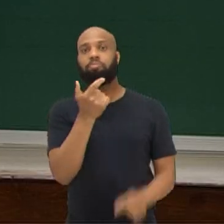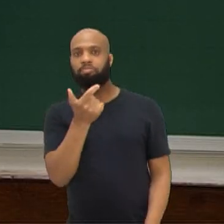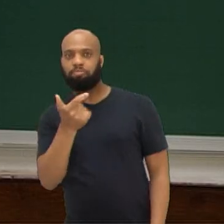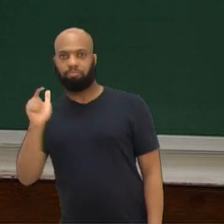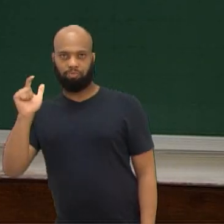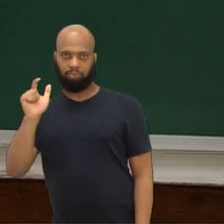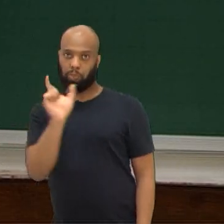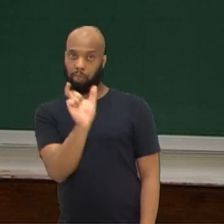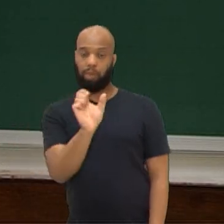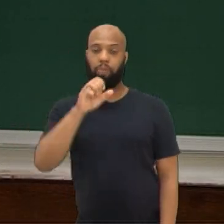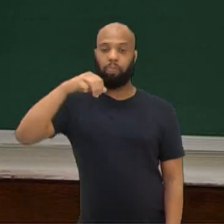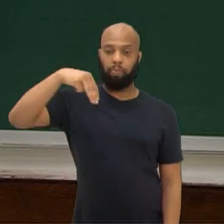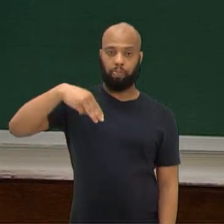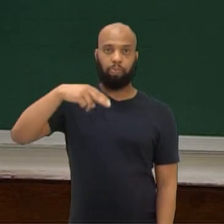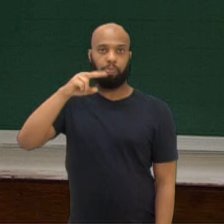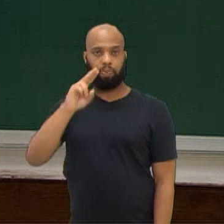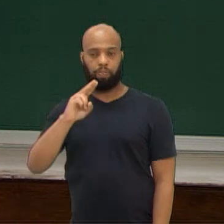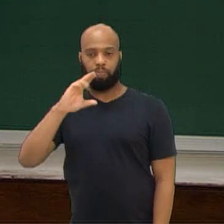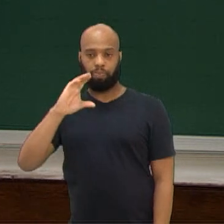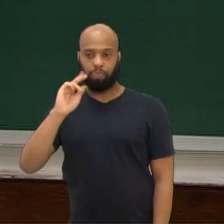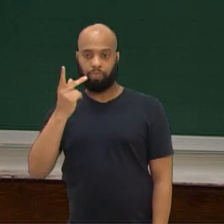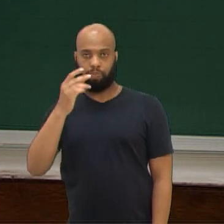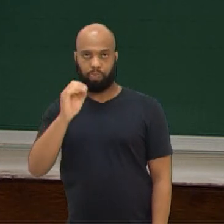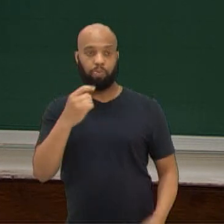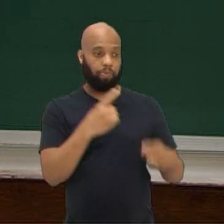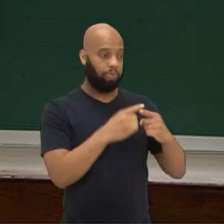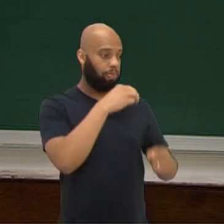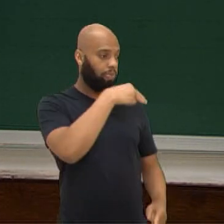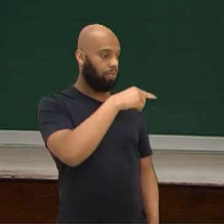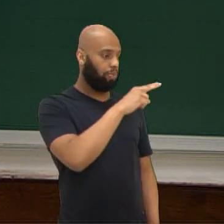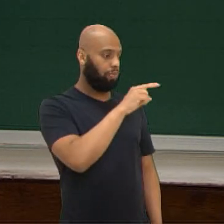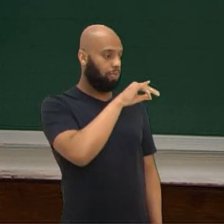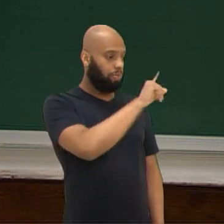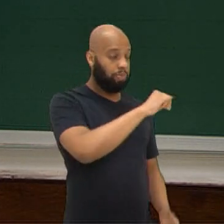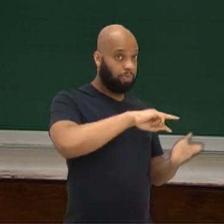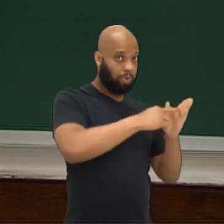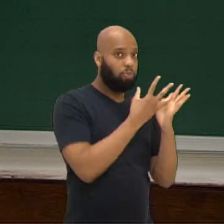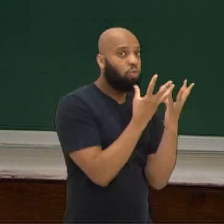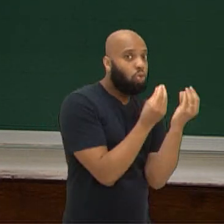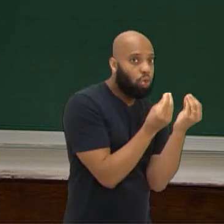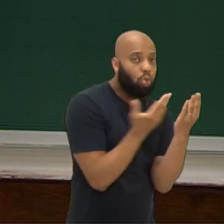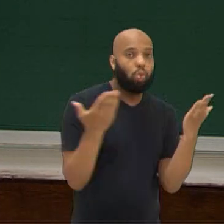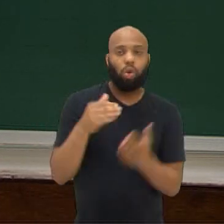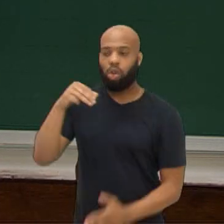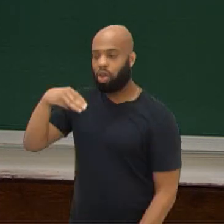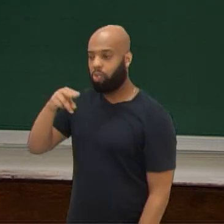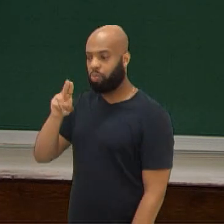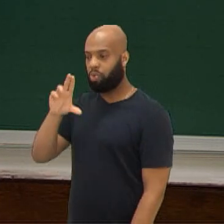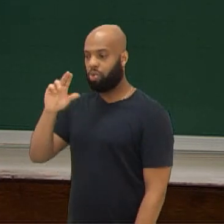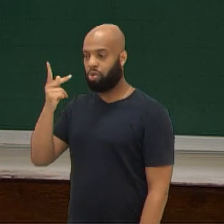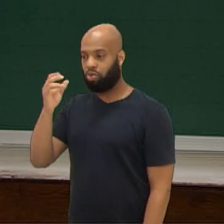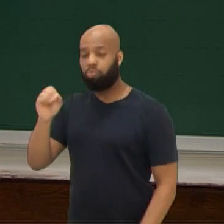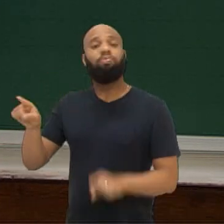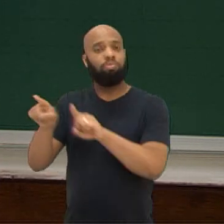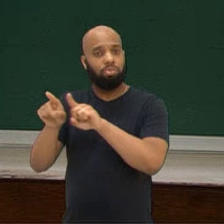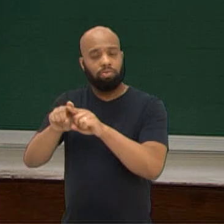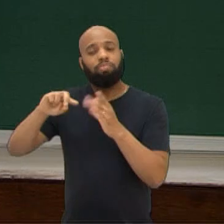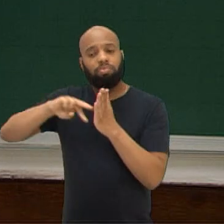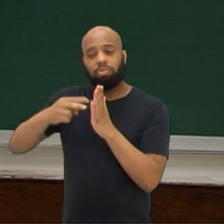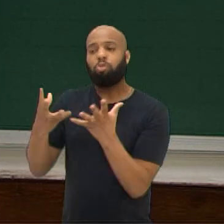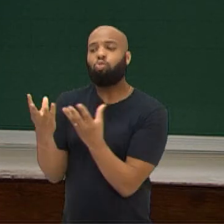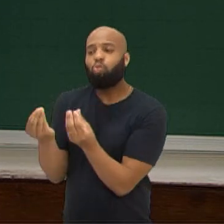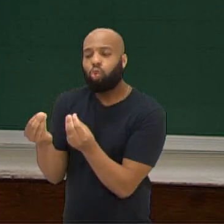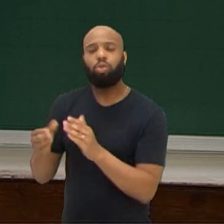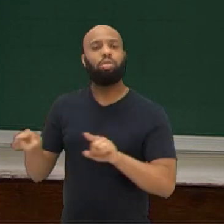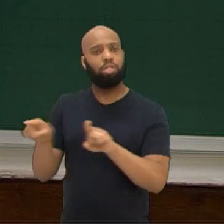uso de mucho. Se a palavra muy significa muito, o que significa mucho? Muito também. Mas como